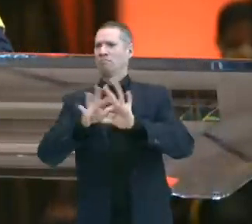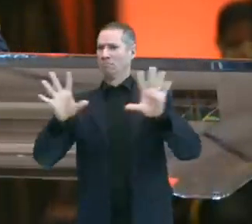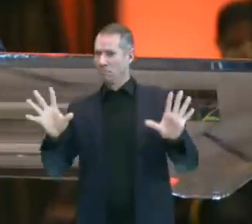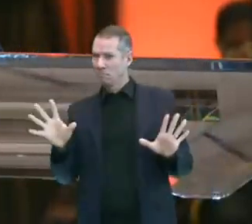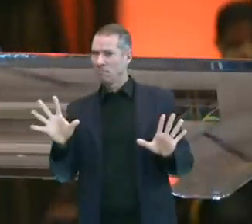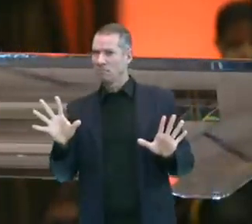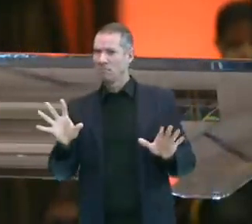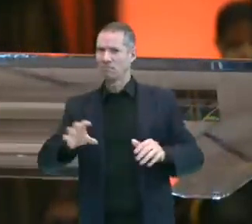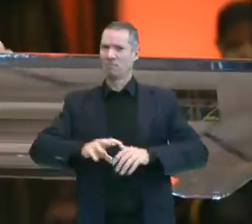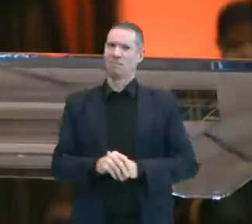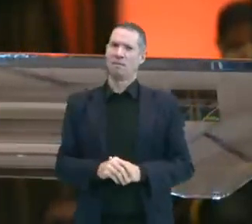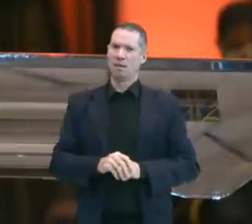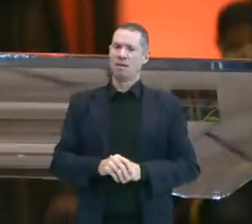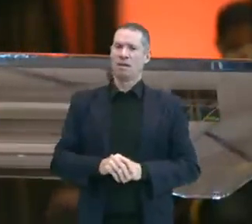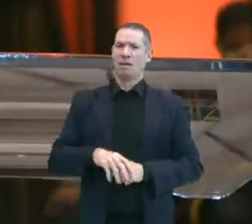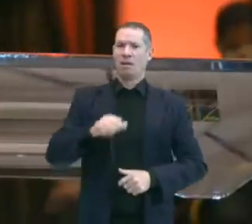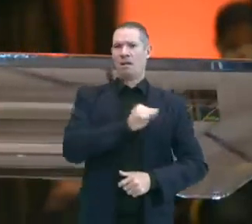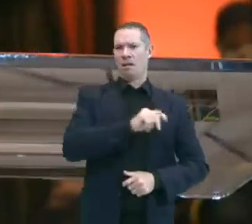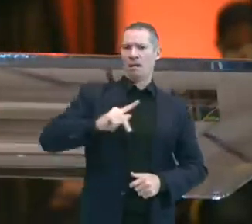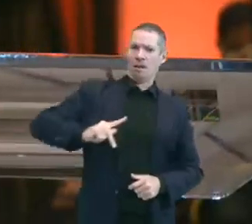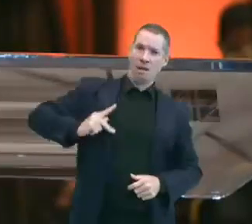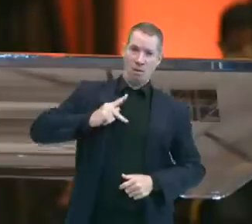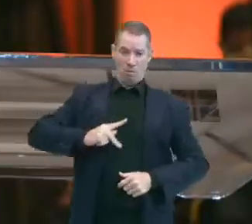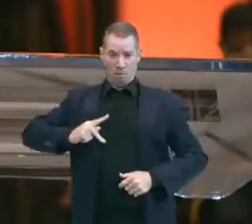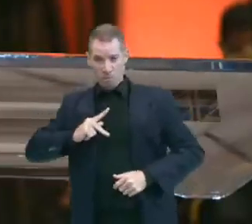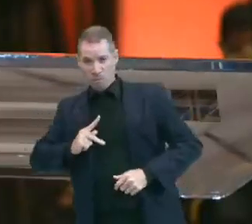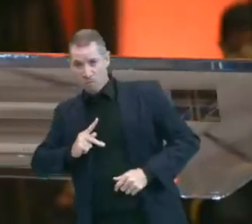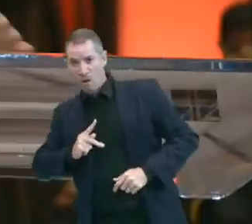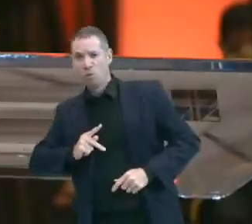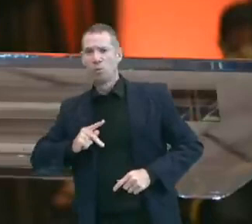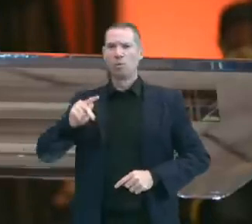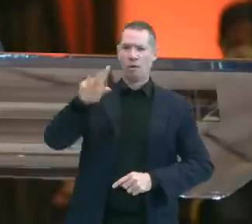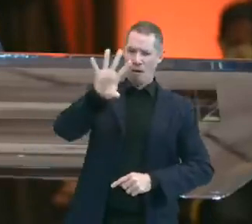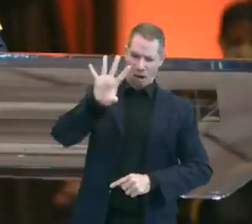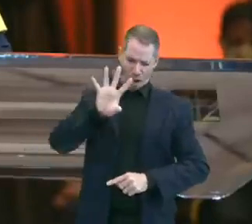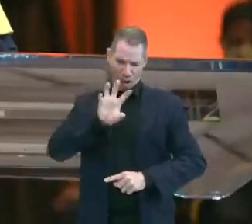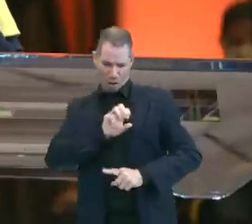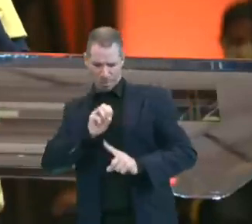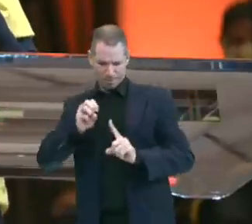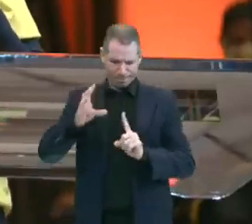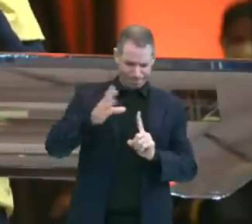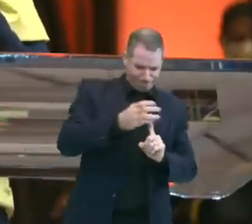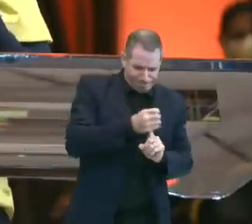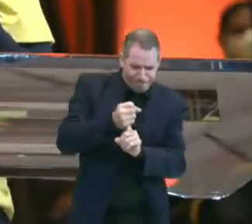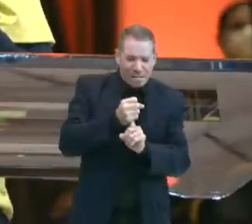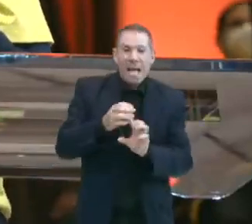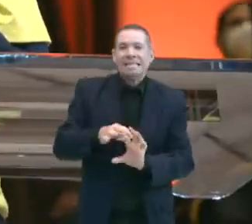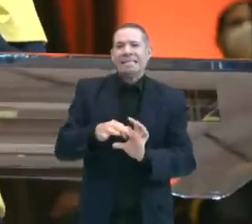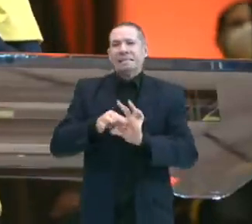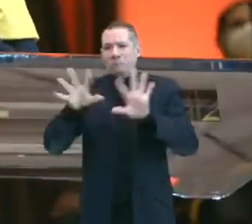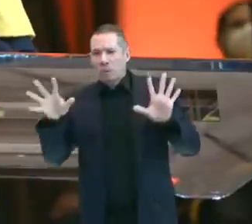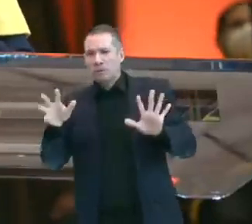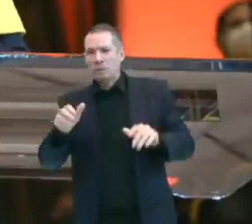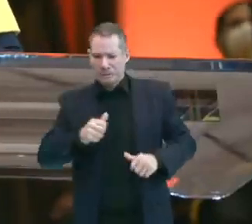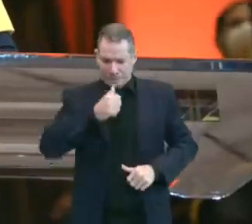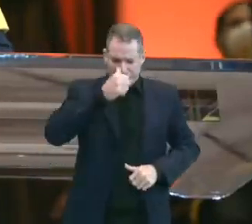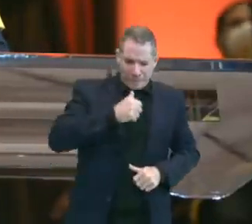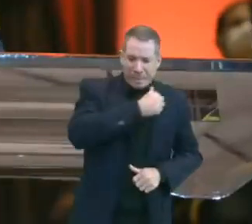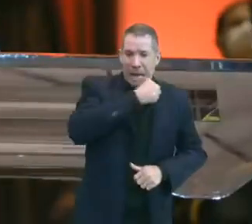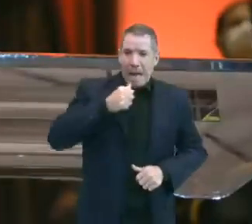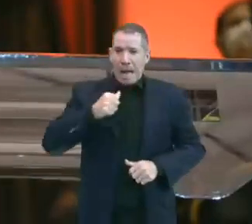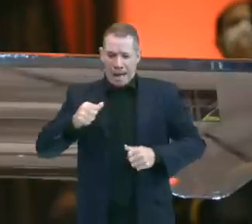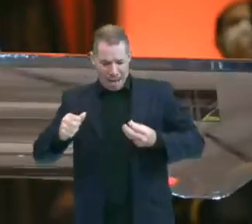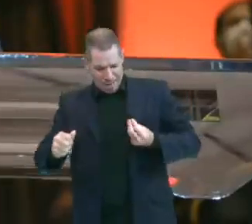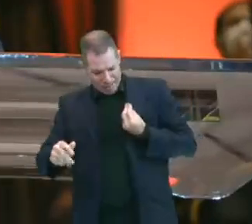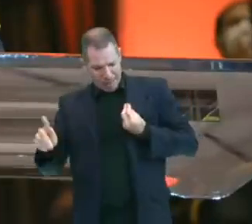isso? O apóstolo Paulo, dominado pelo amor, estava disposto a sacrificar a